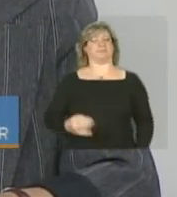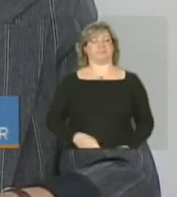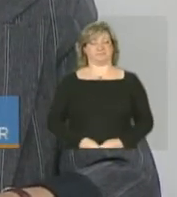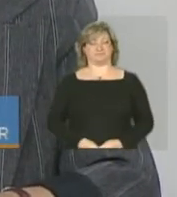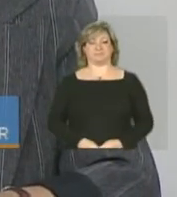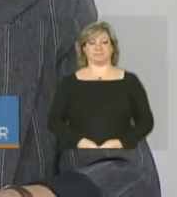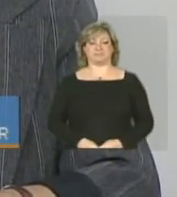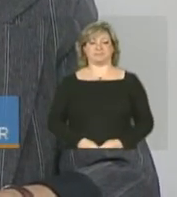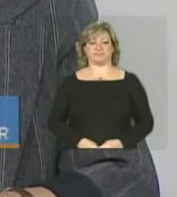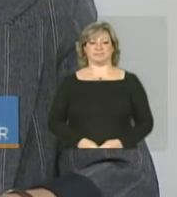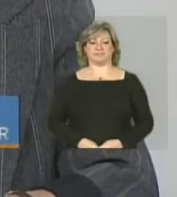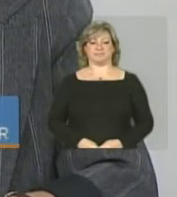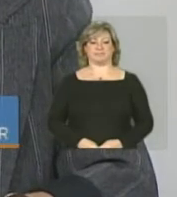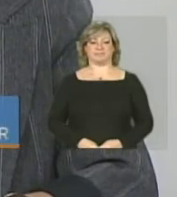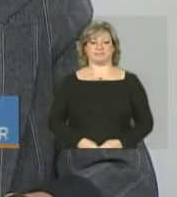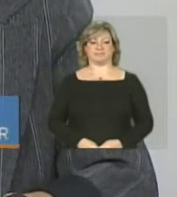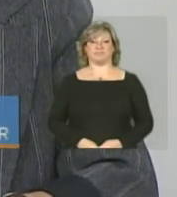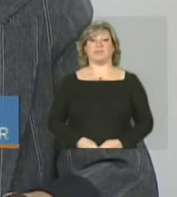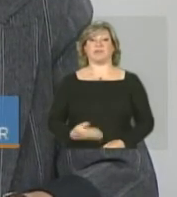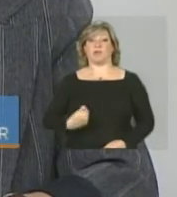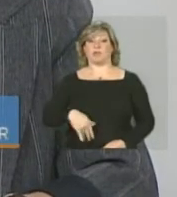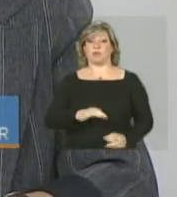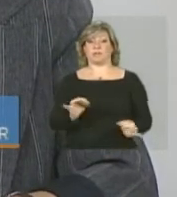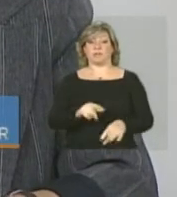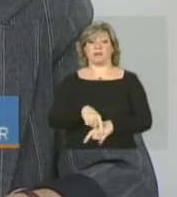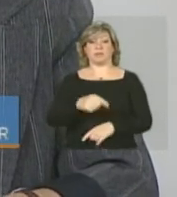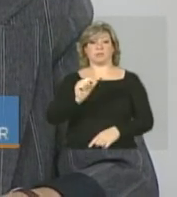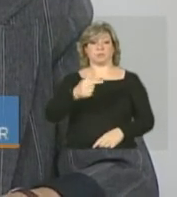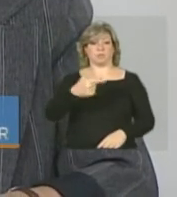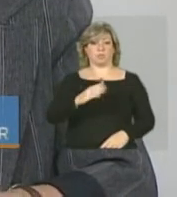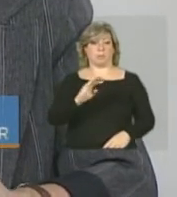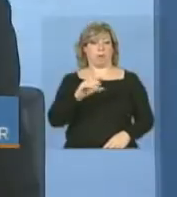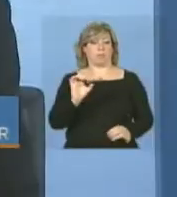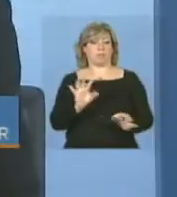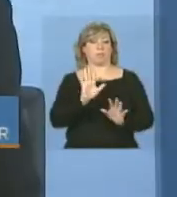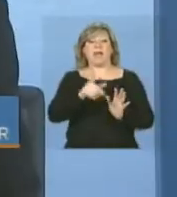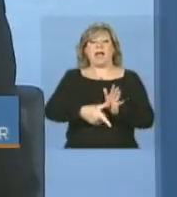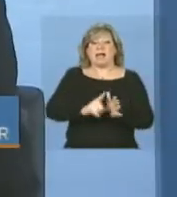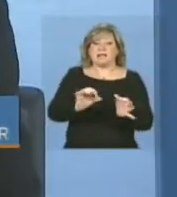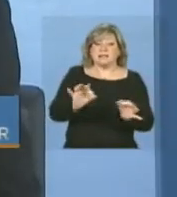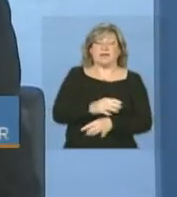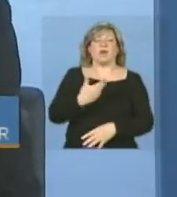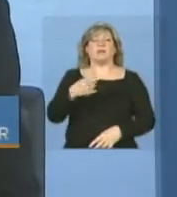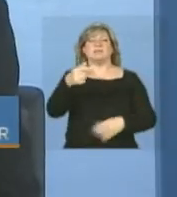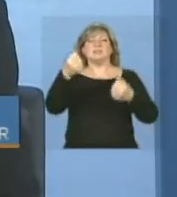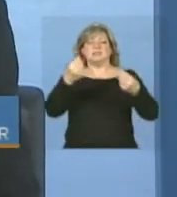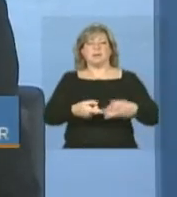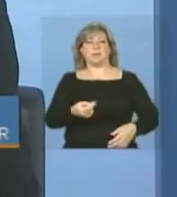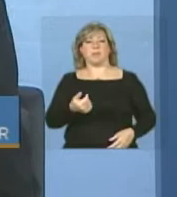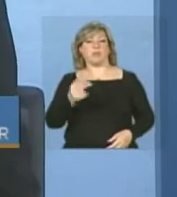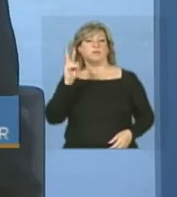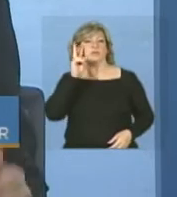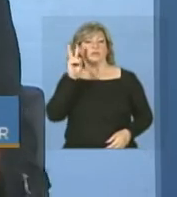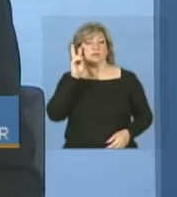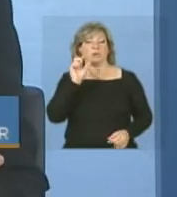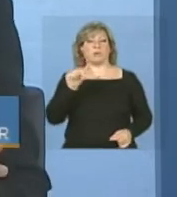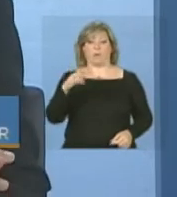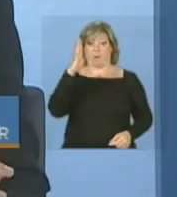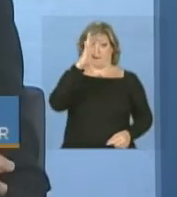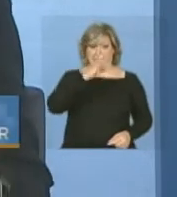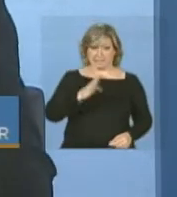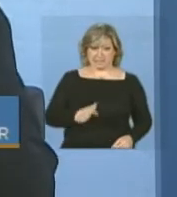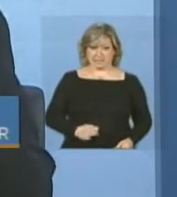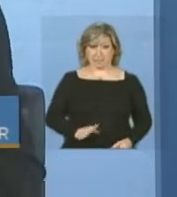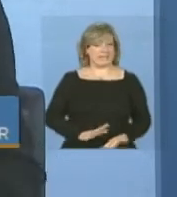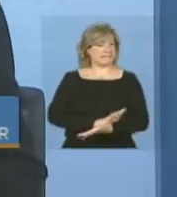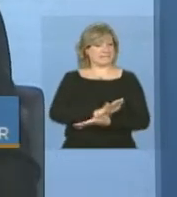Ok. Nosso bloco está acabando, mas antes da gente terminar, eu queria que você falasse um pouquinho, que eu acho muito importante, o Brasil Sem